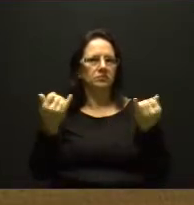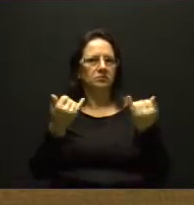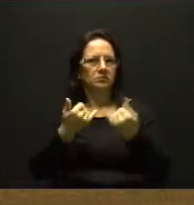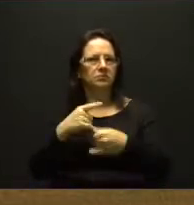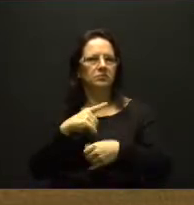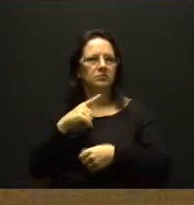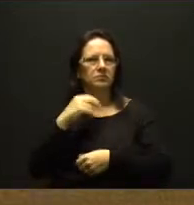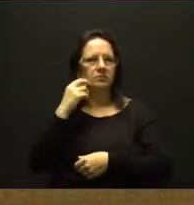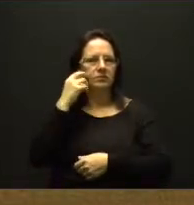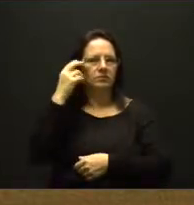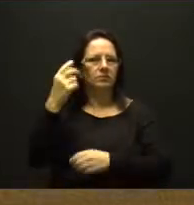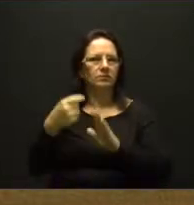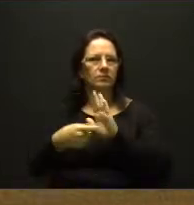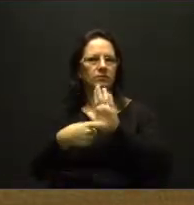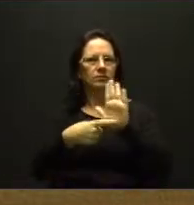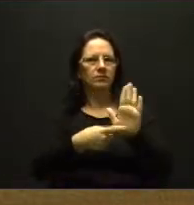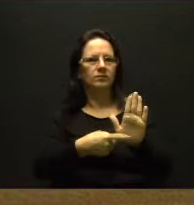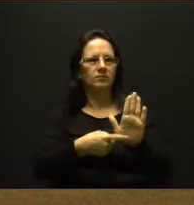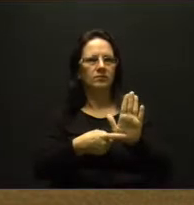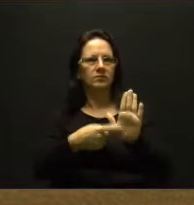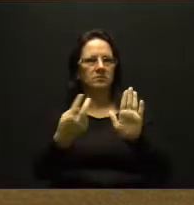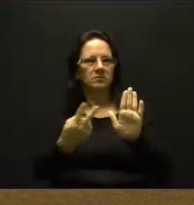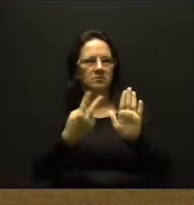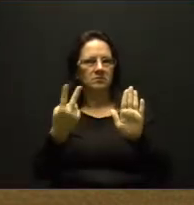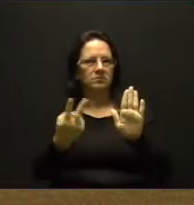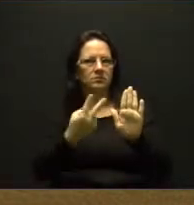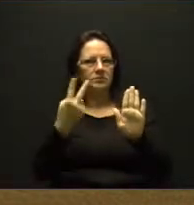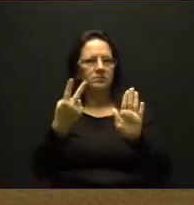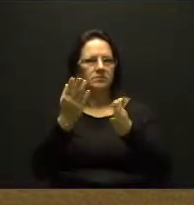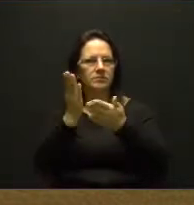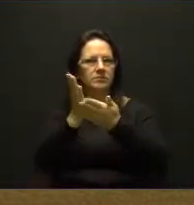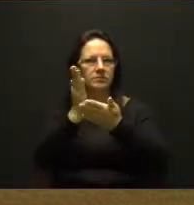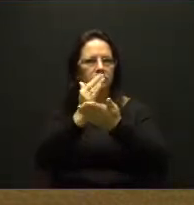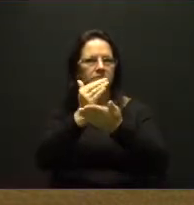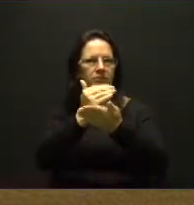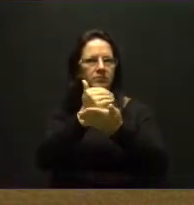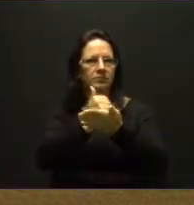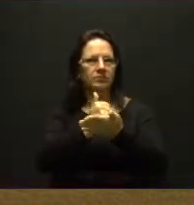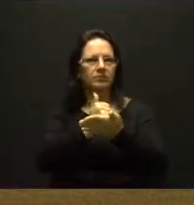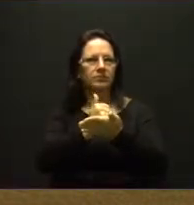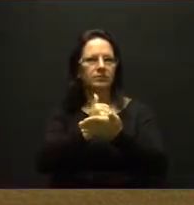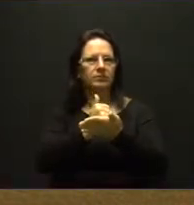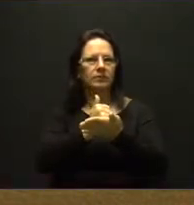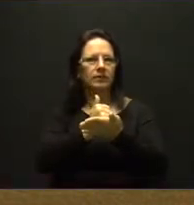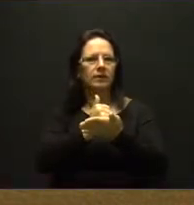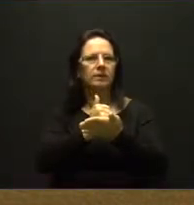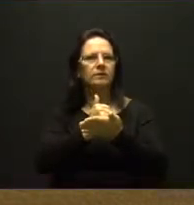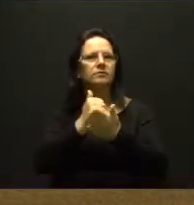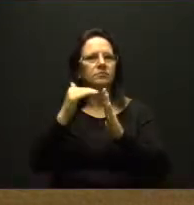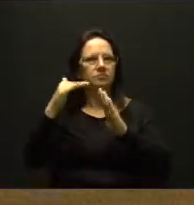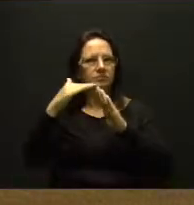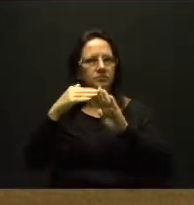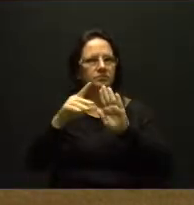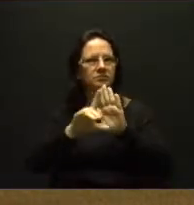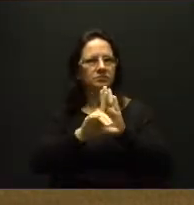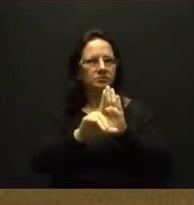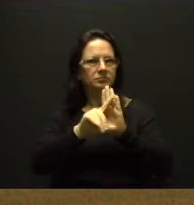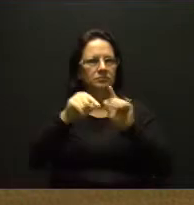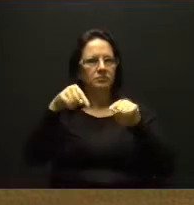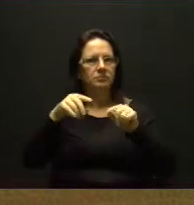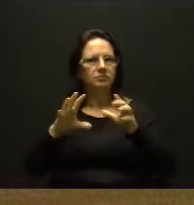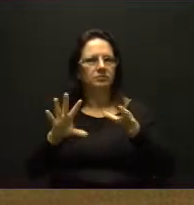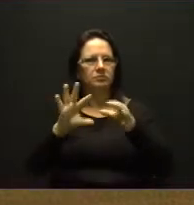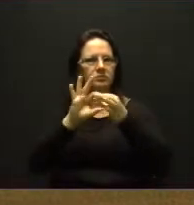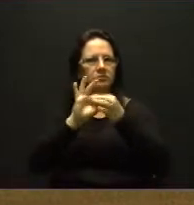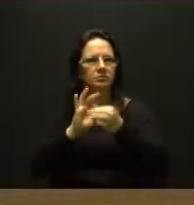poder apresentar este valor e parceladamente pra eles que essa casa poderia também se ajuntar